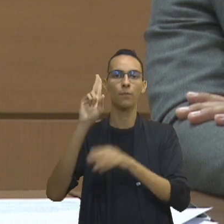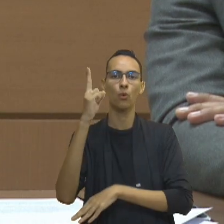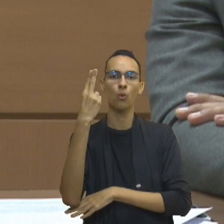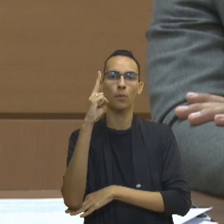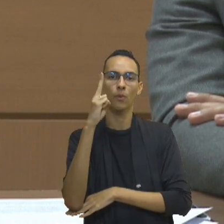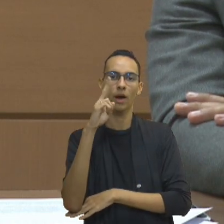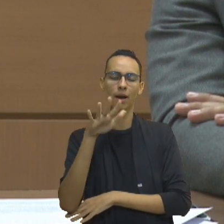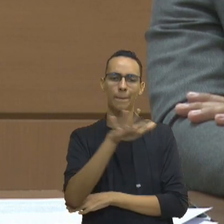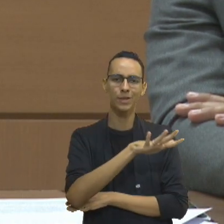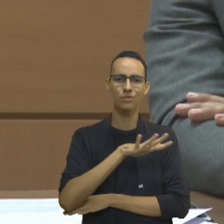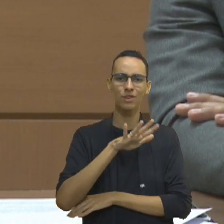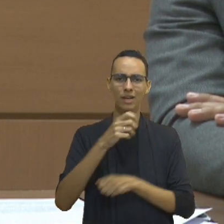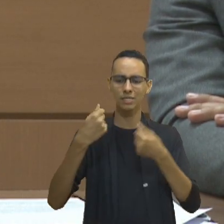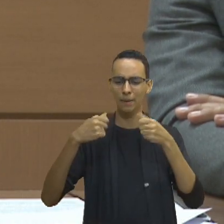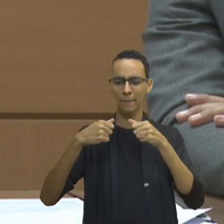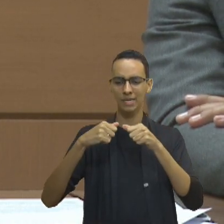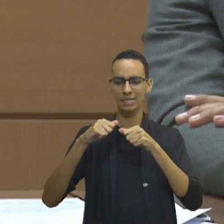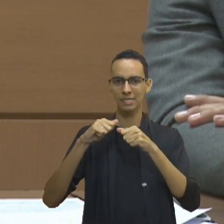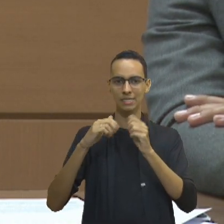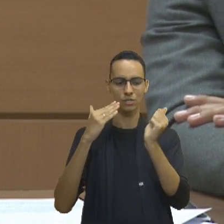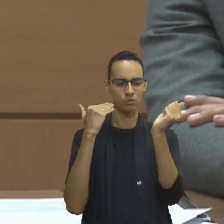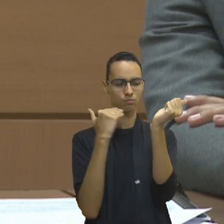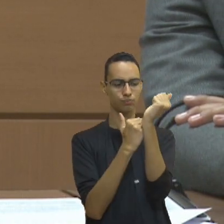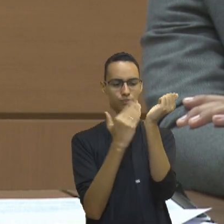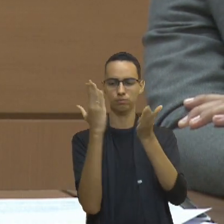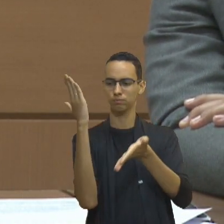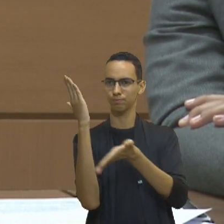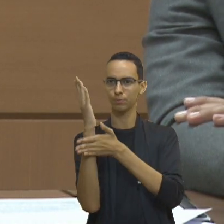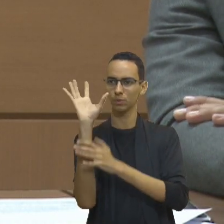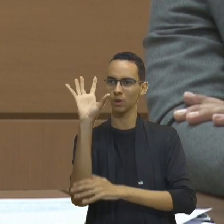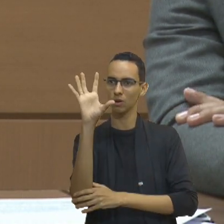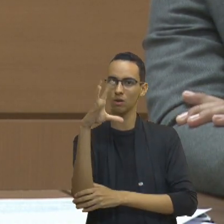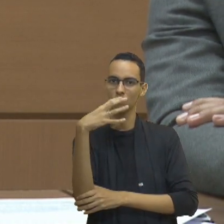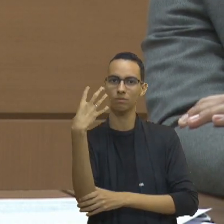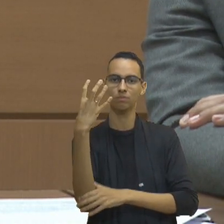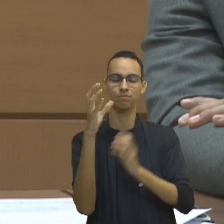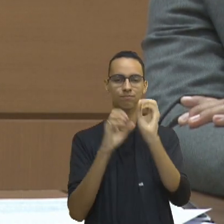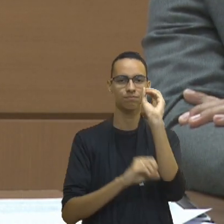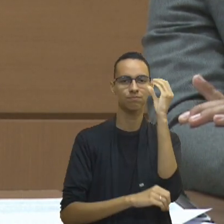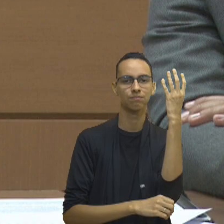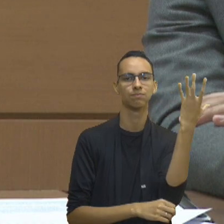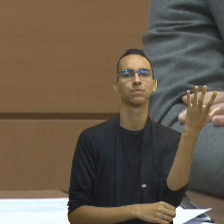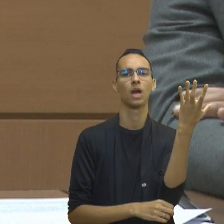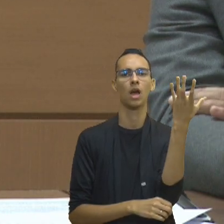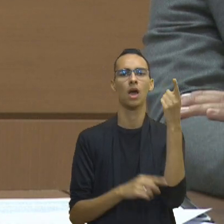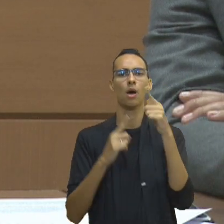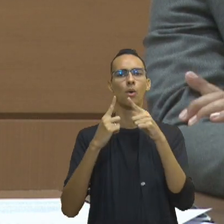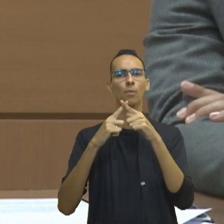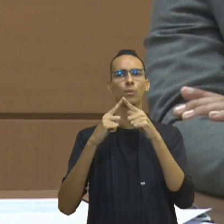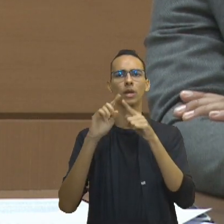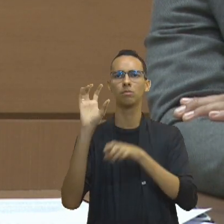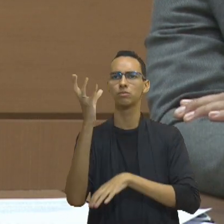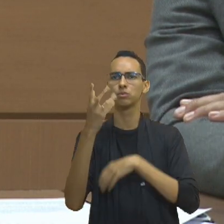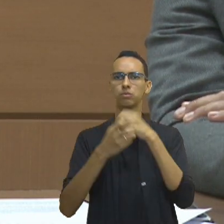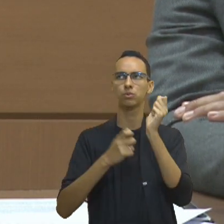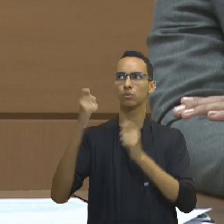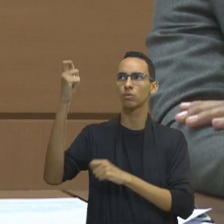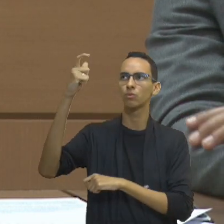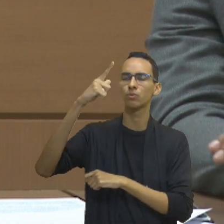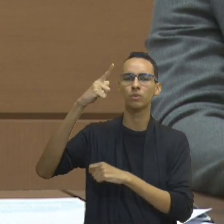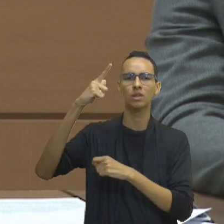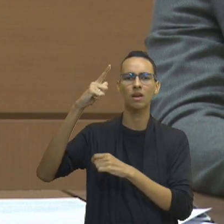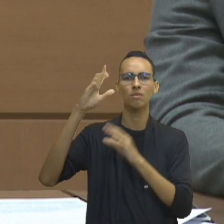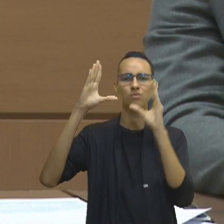de podas de árvores para reduzir pontos escuros e melhorar a visibilidade em áreas comuns em parceria